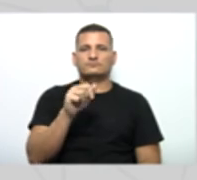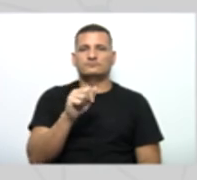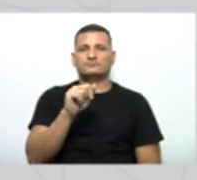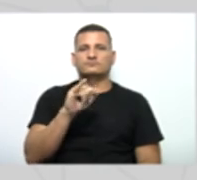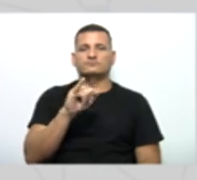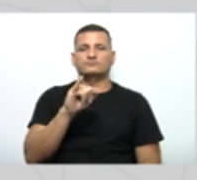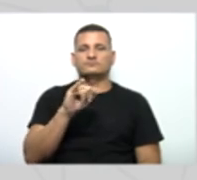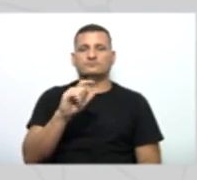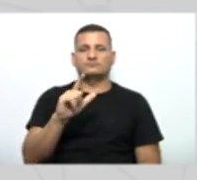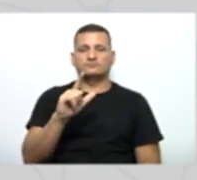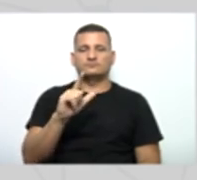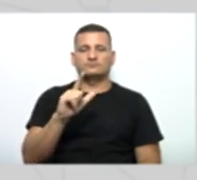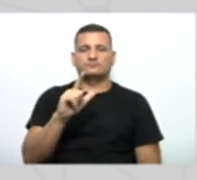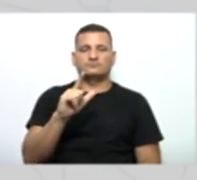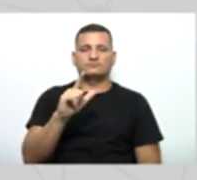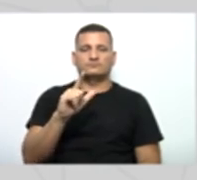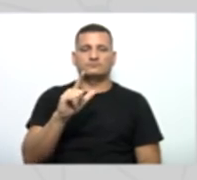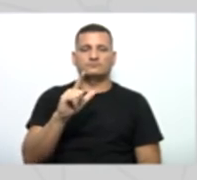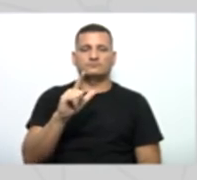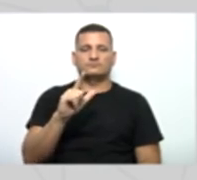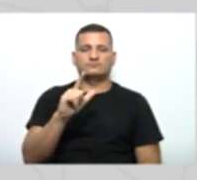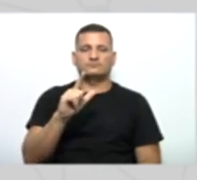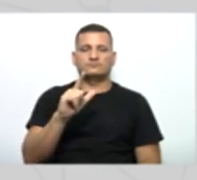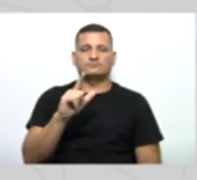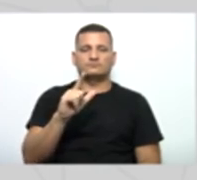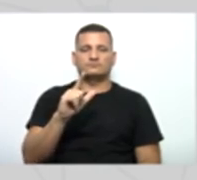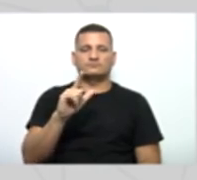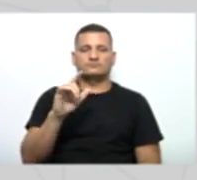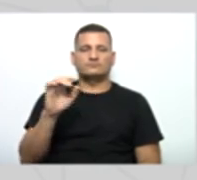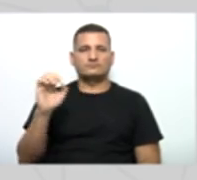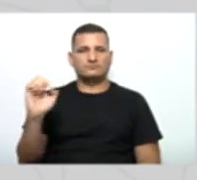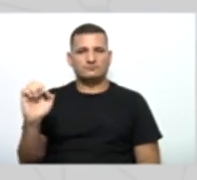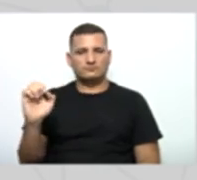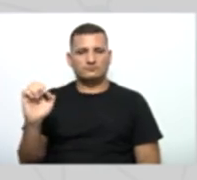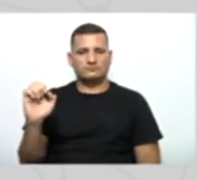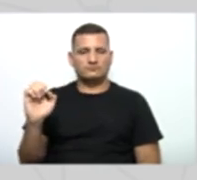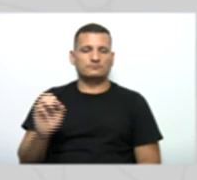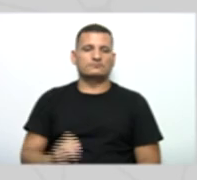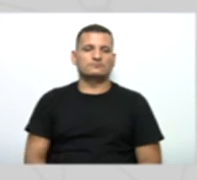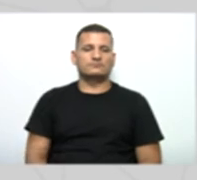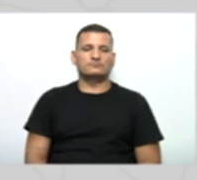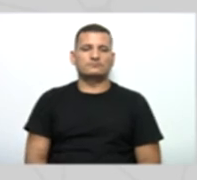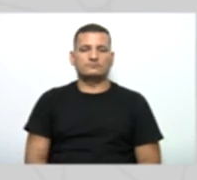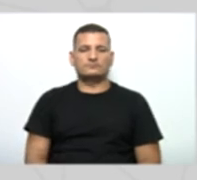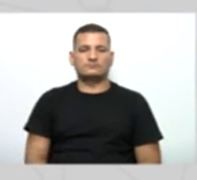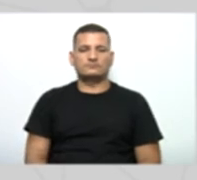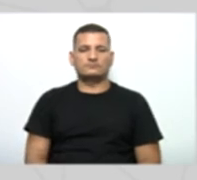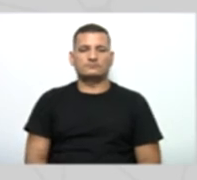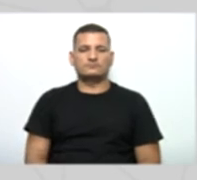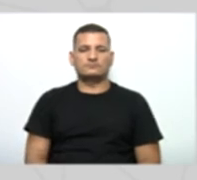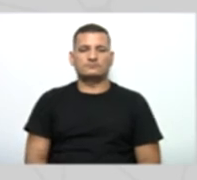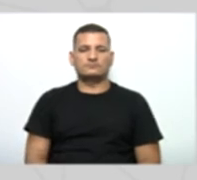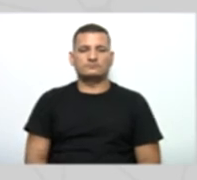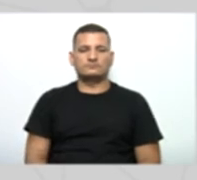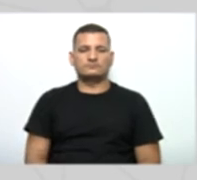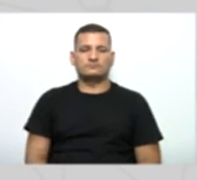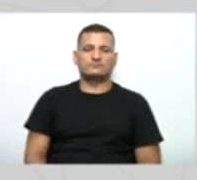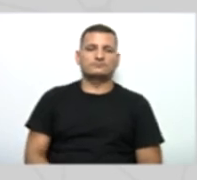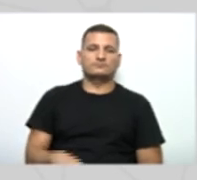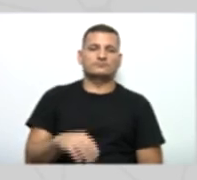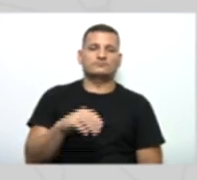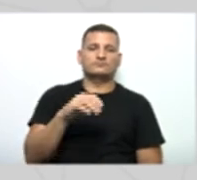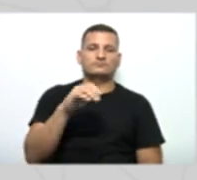colocar o e-mail como público também. E-mail. E recebe E. E vamos colocar aqui o